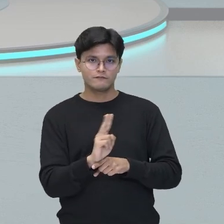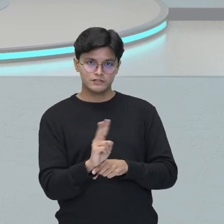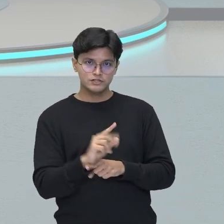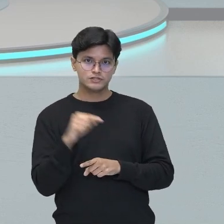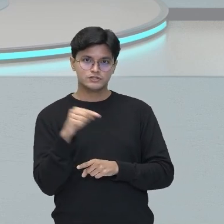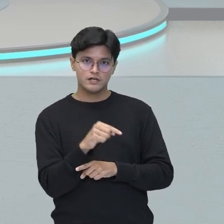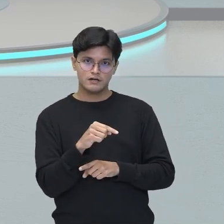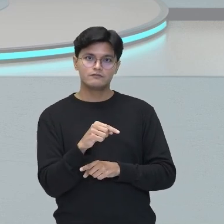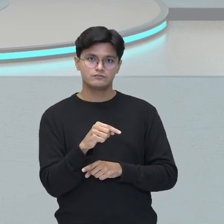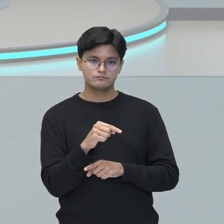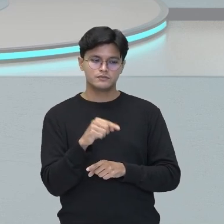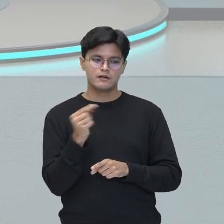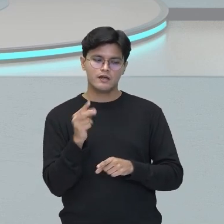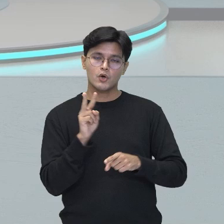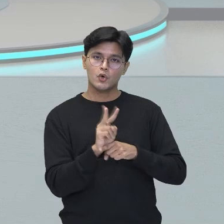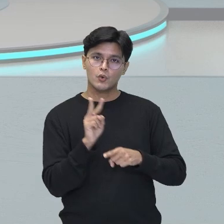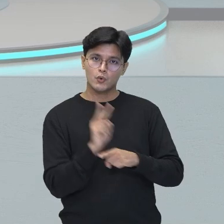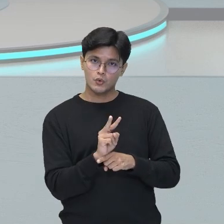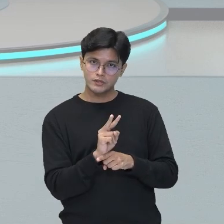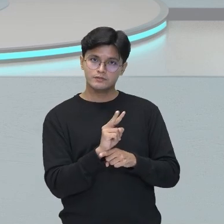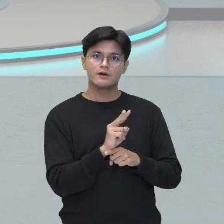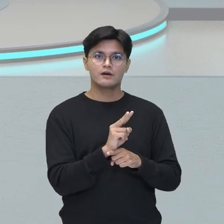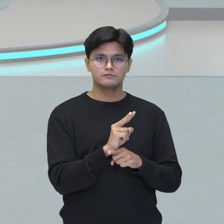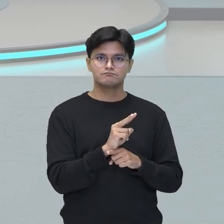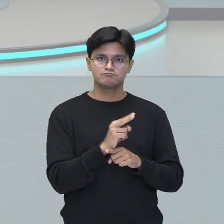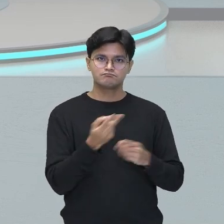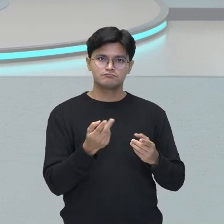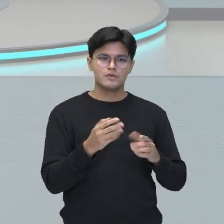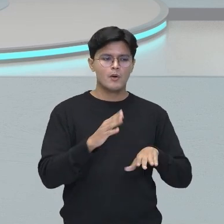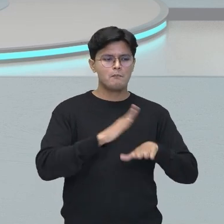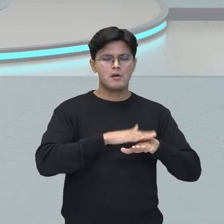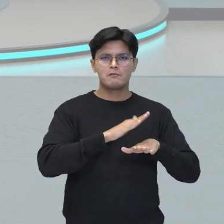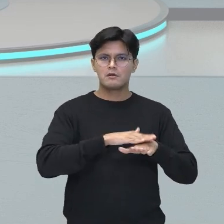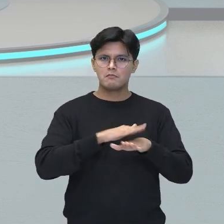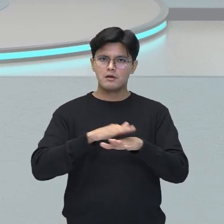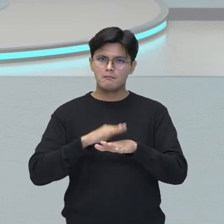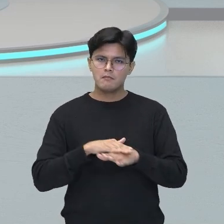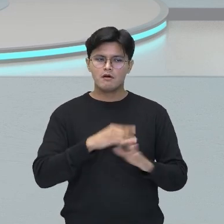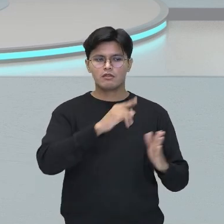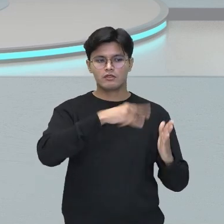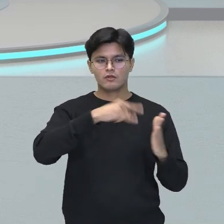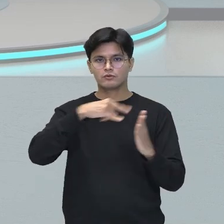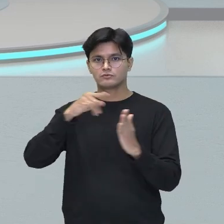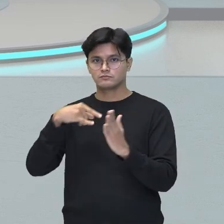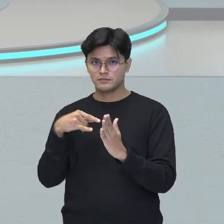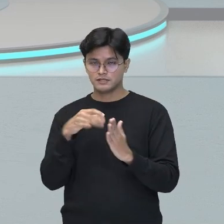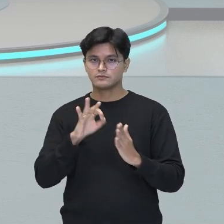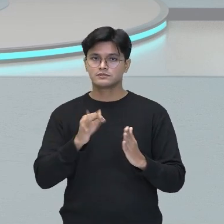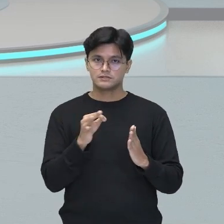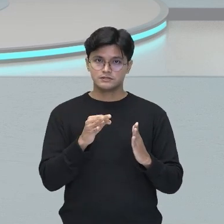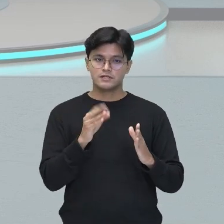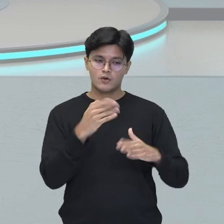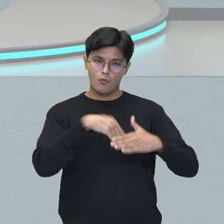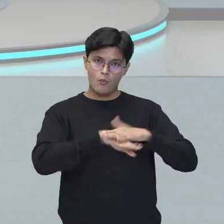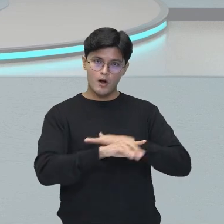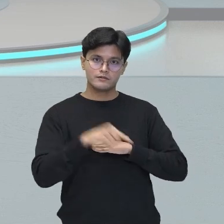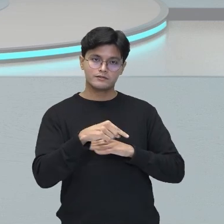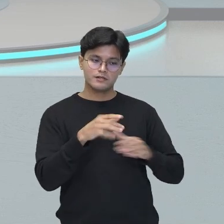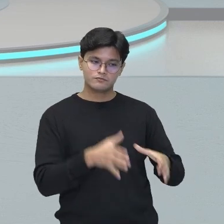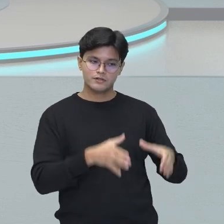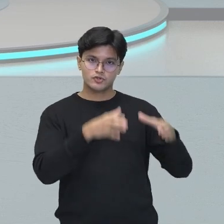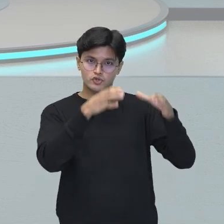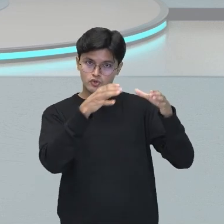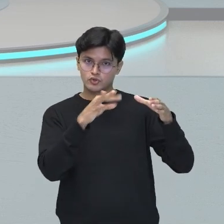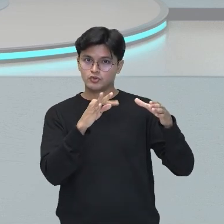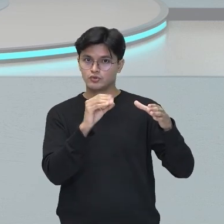né para guardar todos os trabalhos os documentos eram guardados lá nesta torre